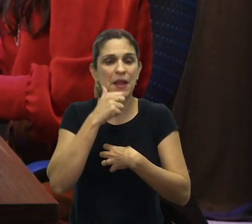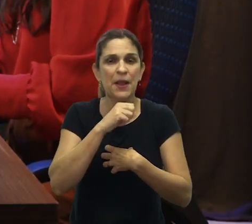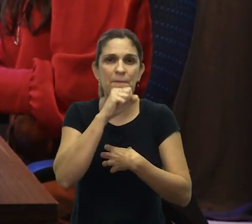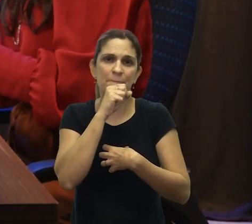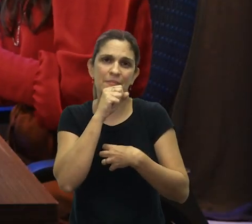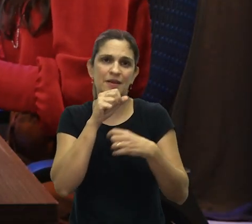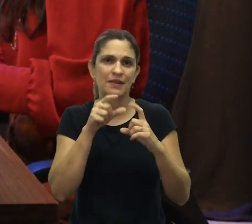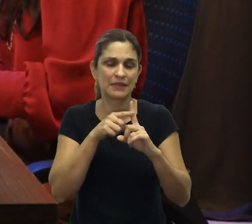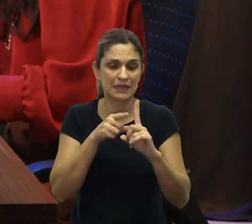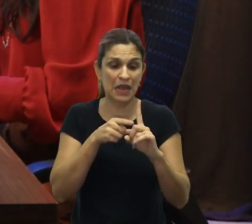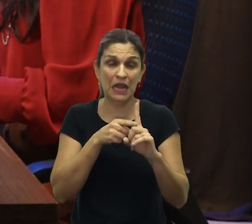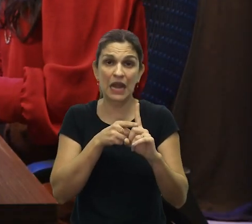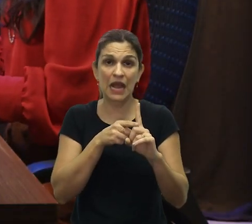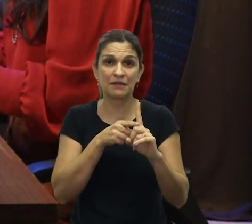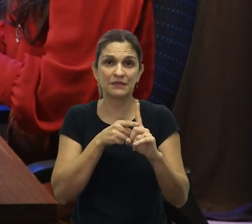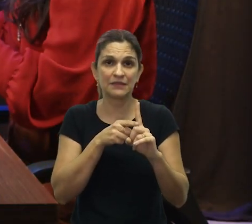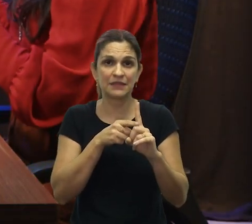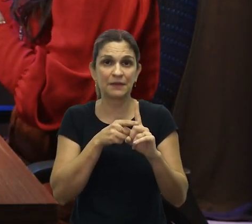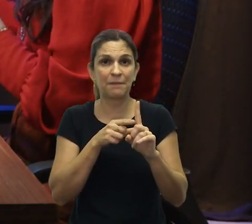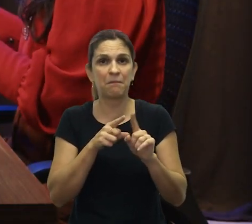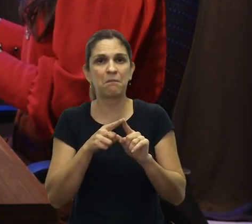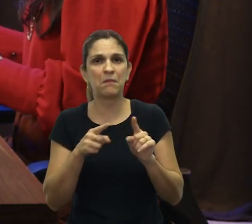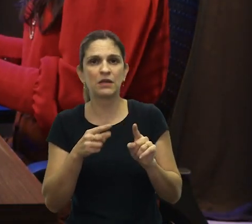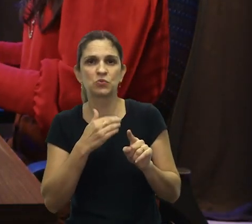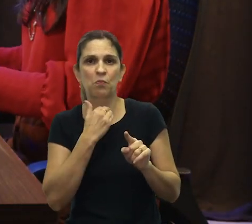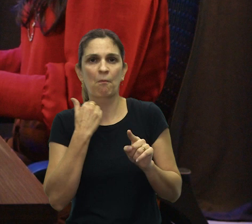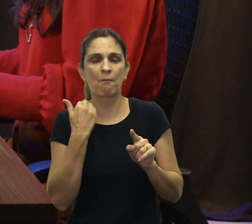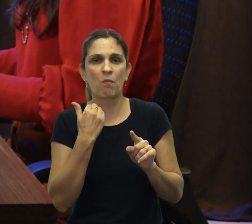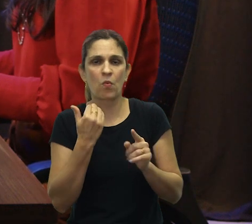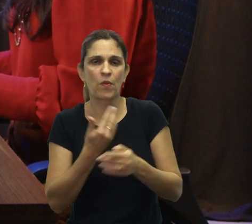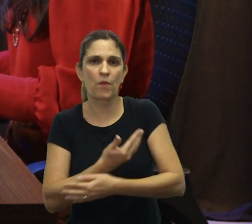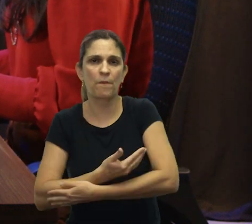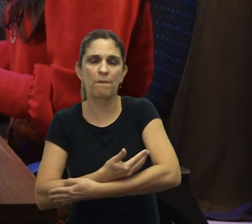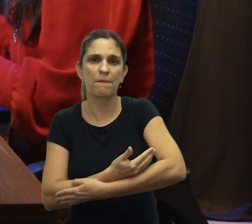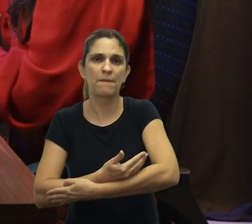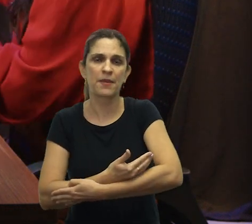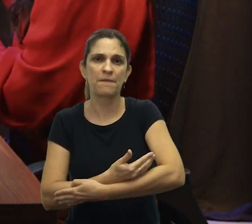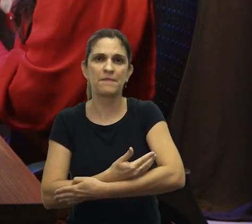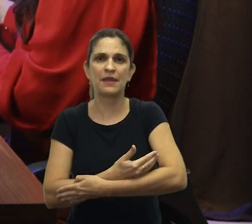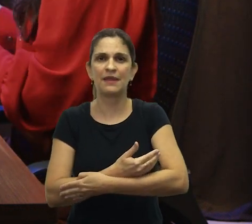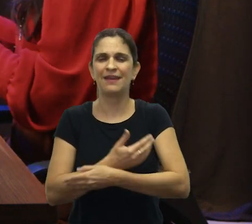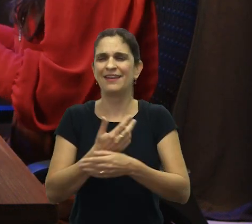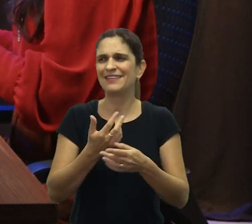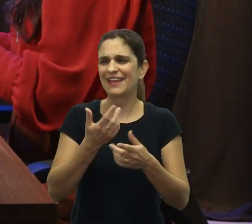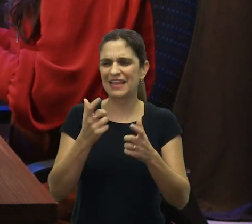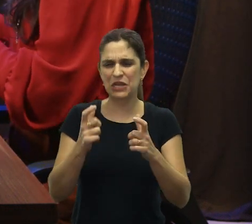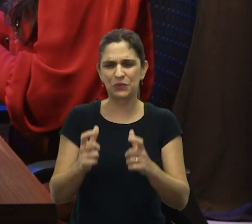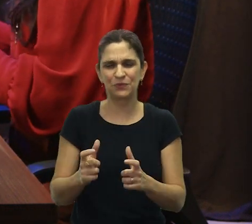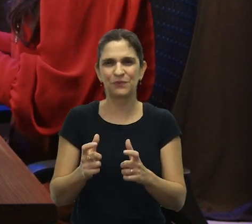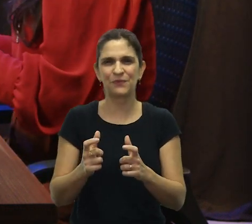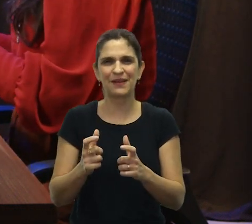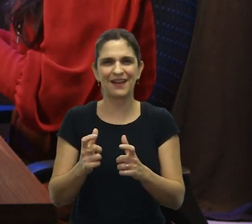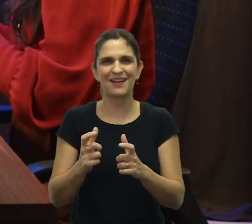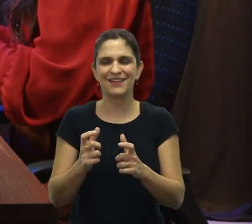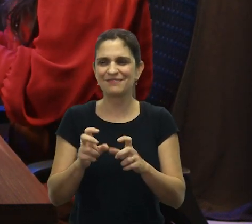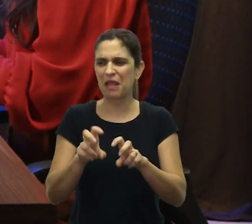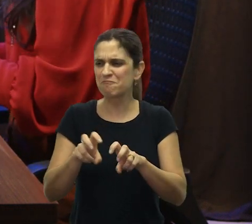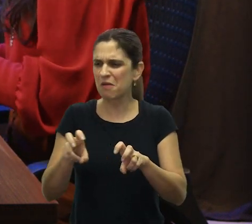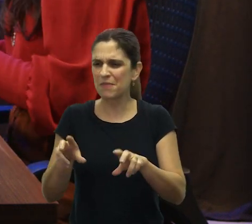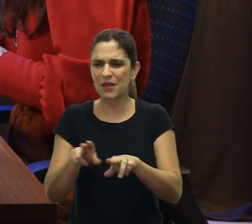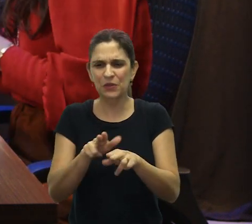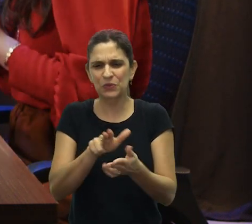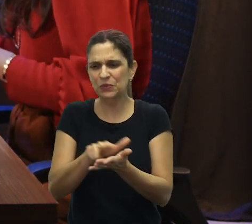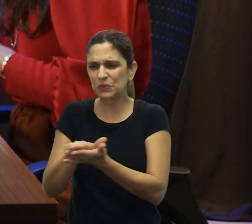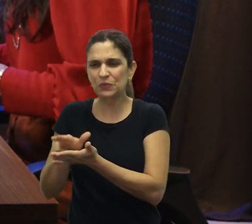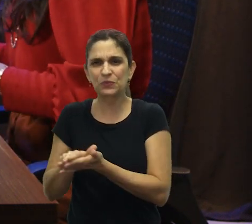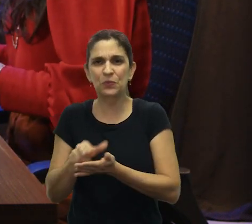mãe, acabou de passar por uma perda, chegar num local ali da maternidade, com várias crianças, bebezinhos ali que acabaram de nascer.